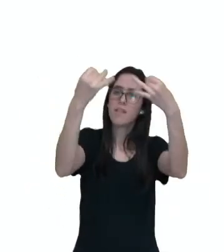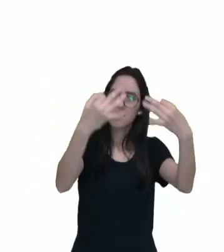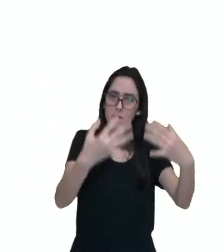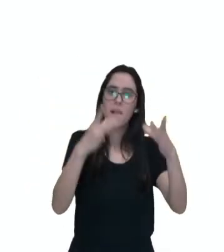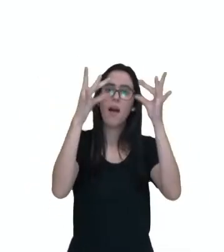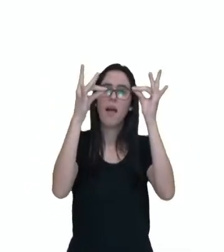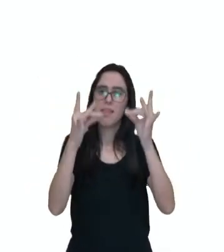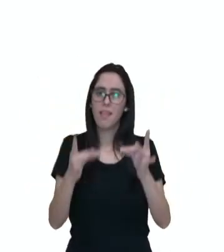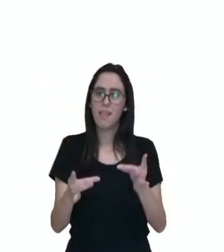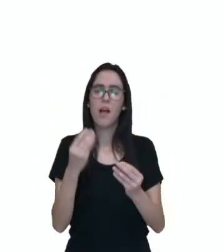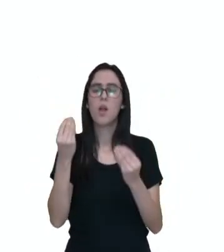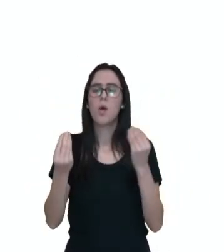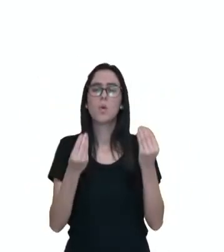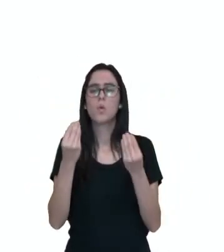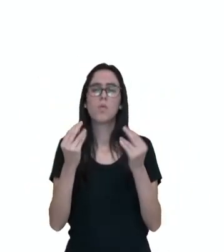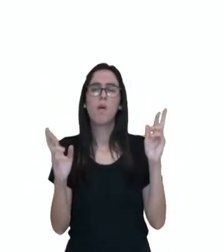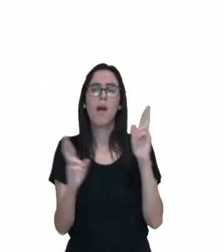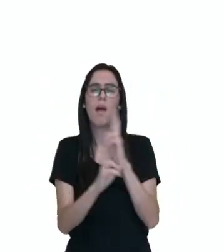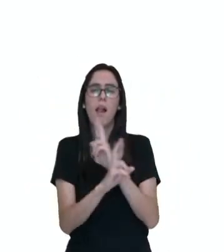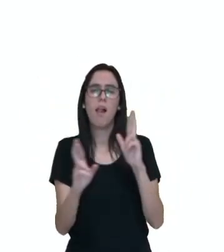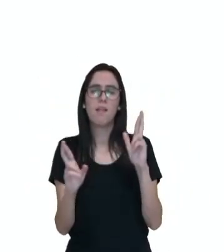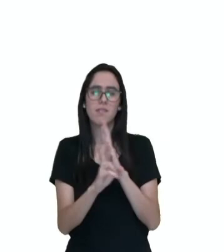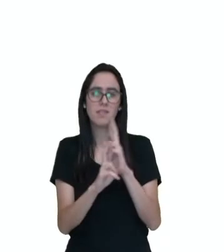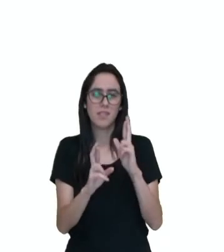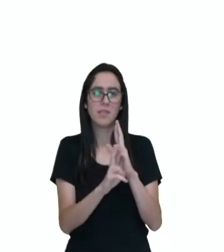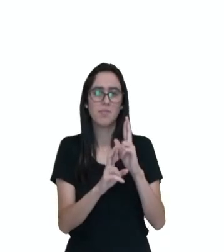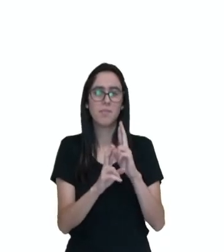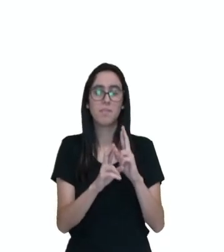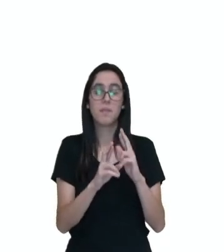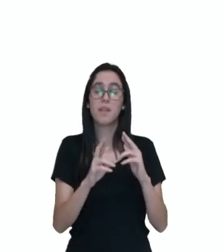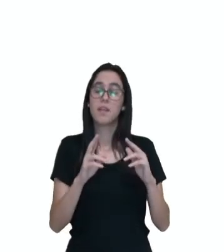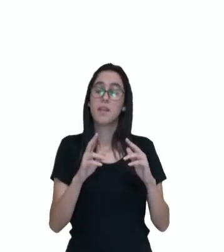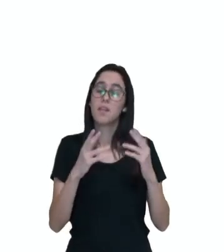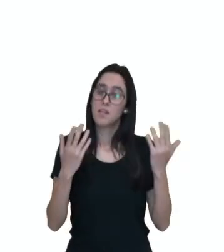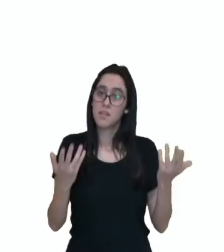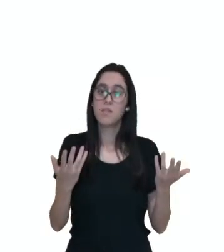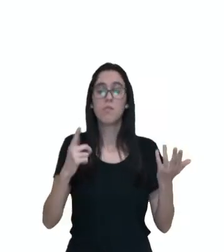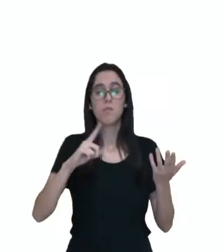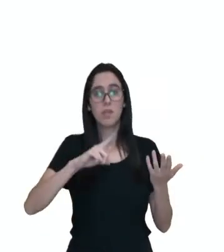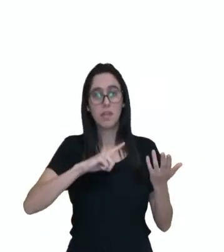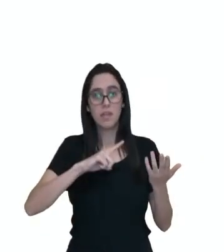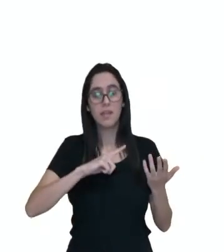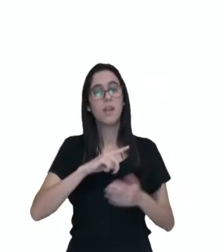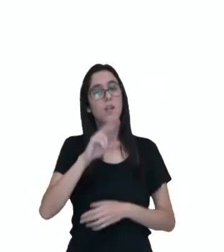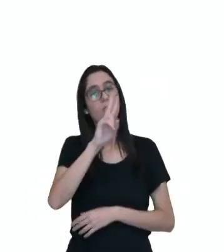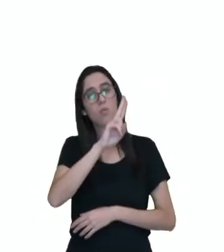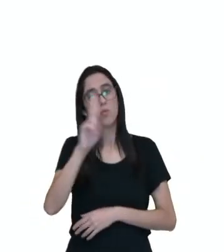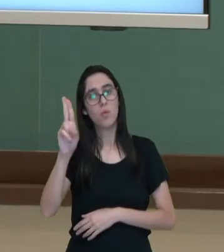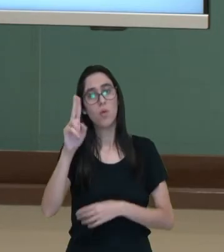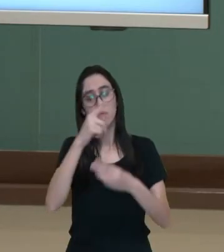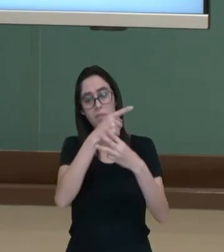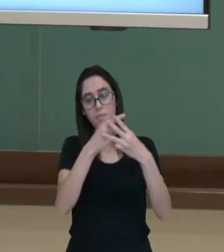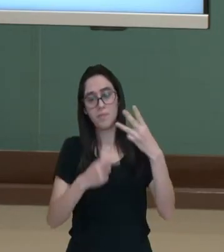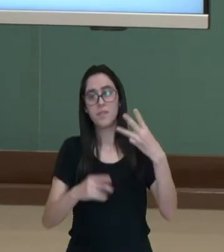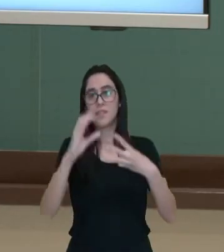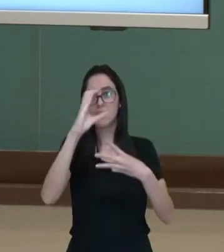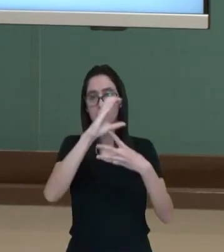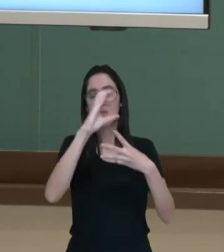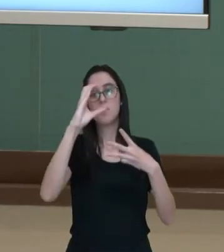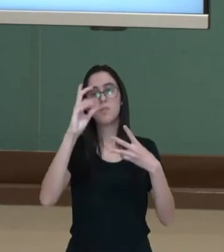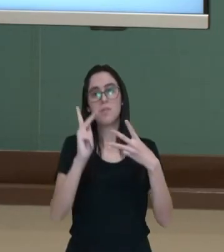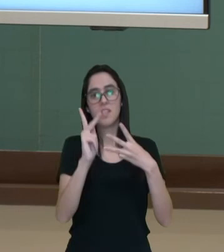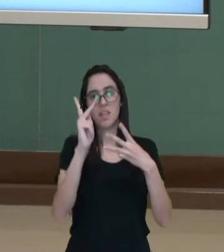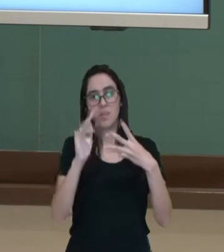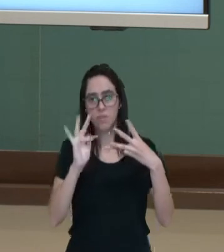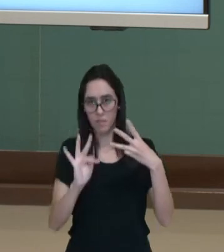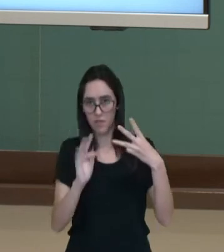você obtém a relação matemática entre as escalas. Mas grave esses nomes, Celsius, Kelvin e Fahrenheit. E é claro